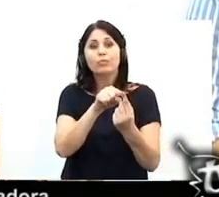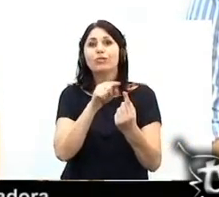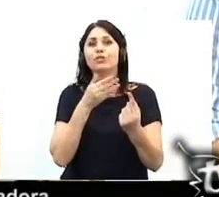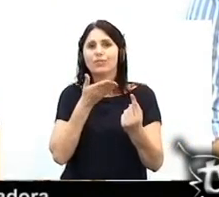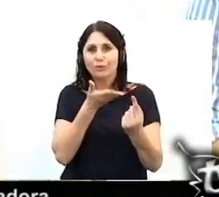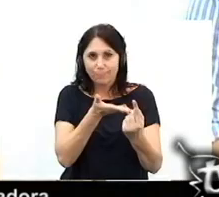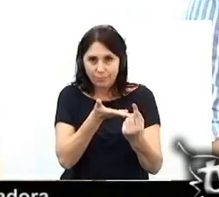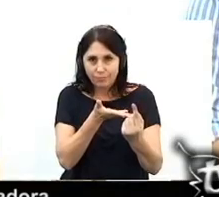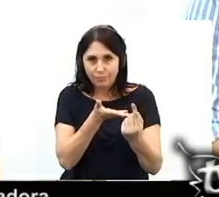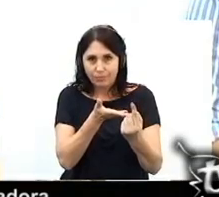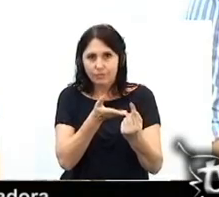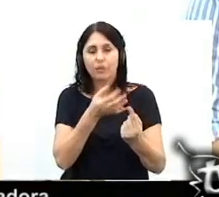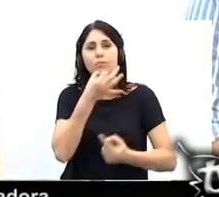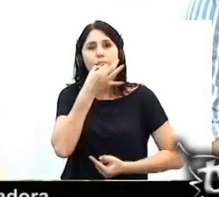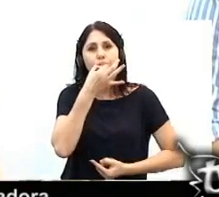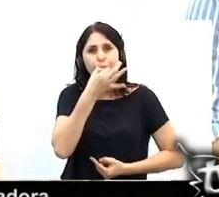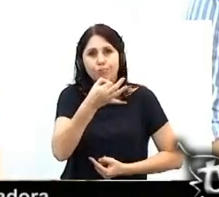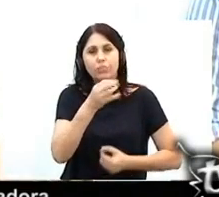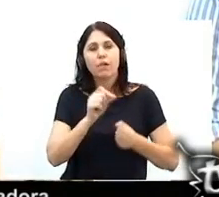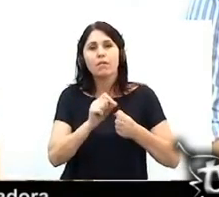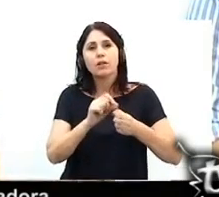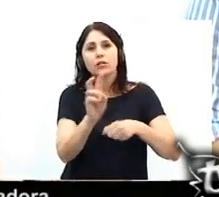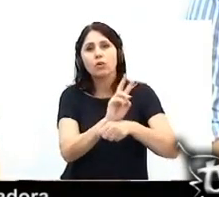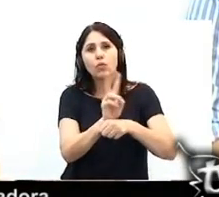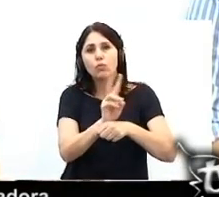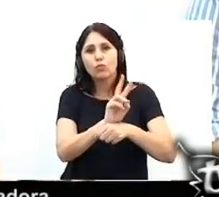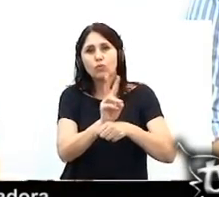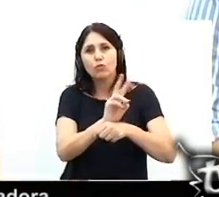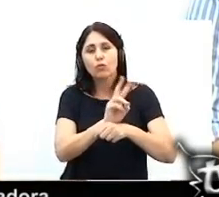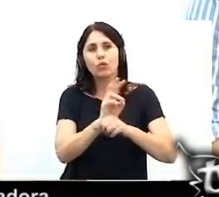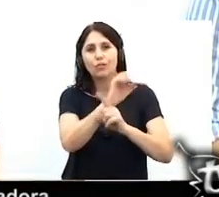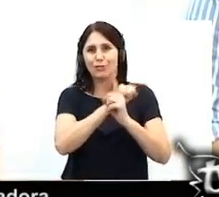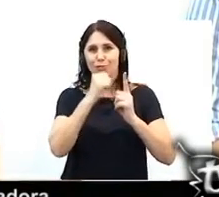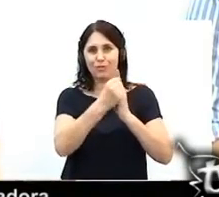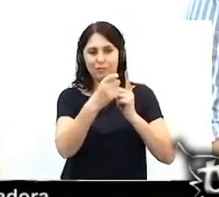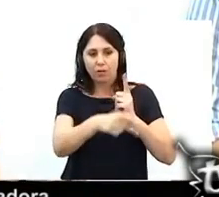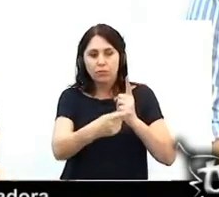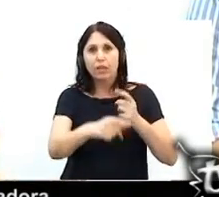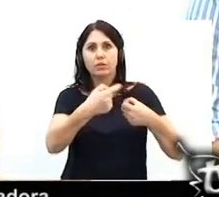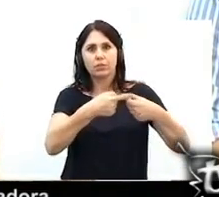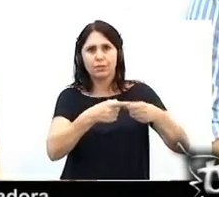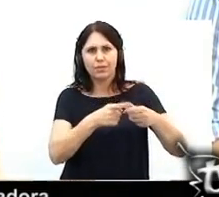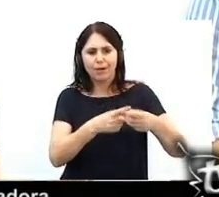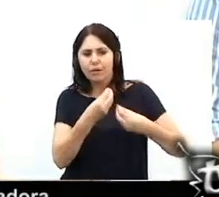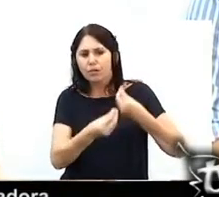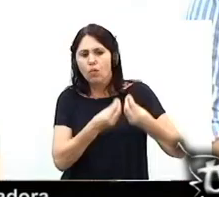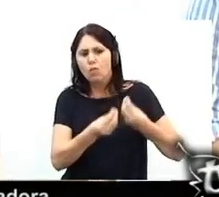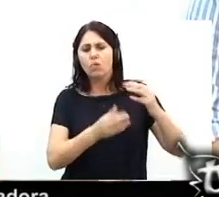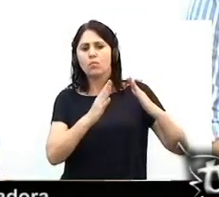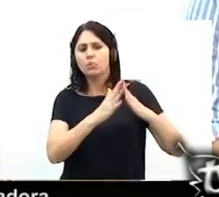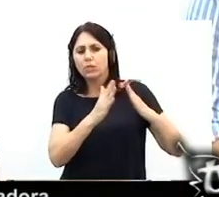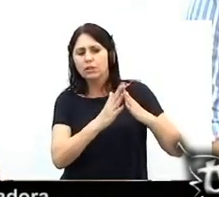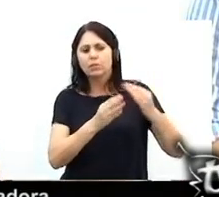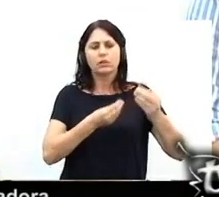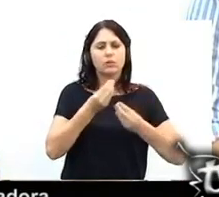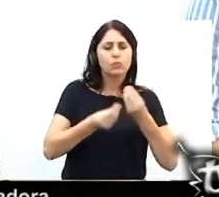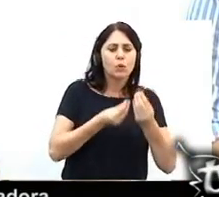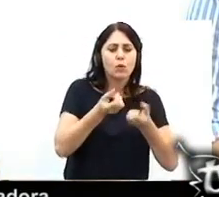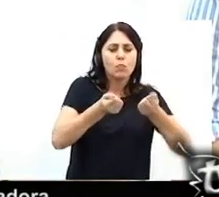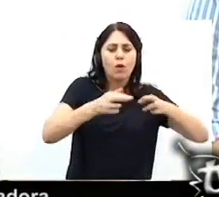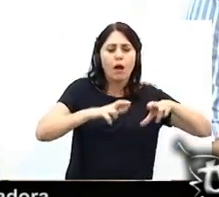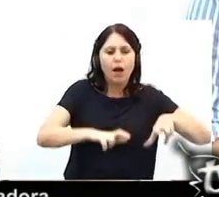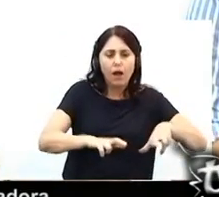Cidades, que de uma forma se organiza para que as cidades tenham os seus conselhos, façam suas